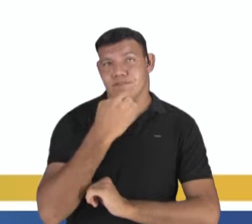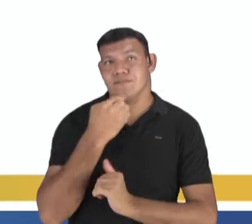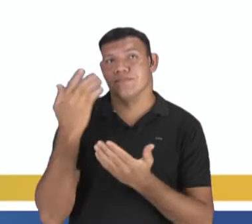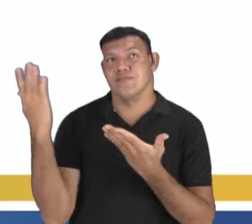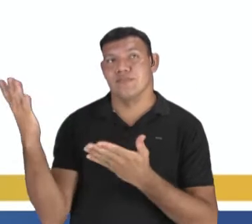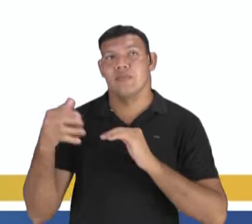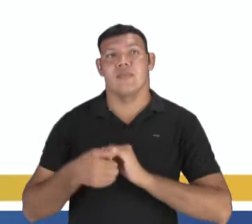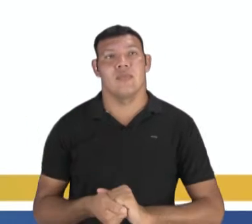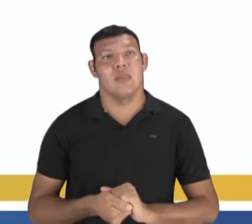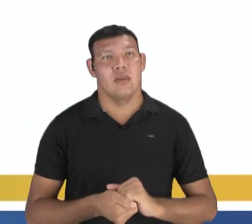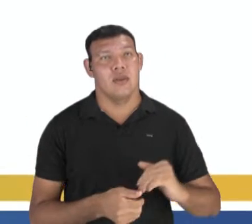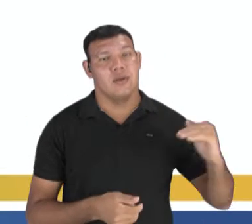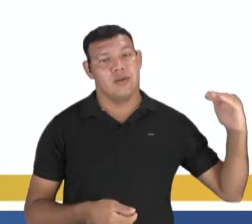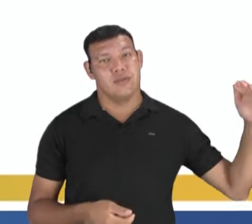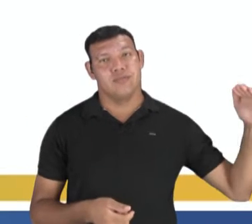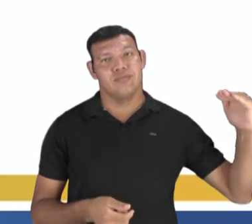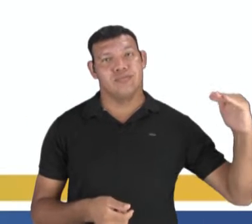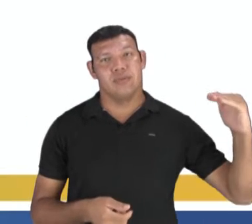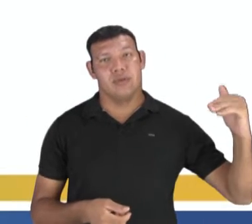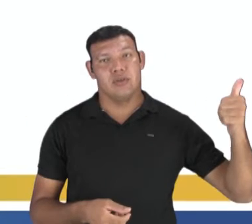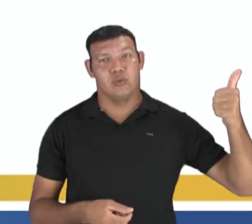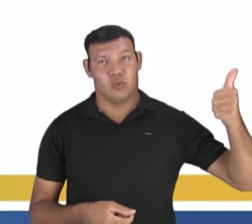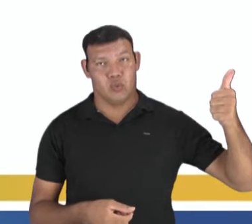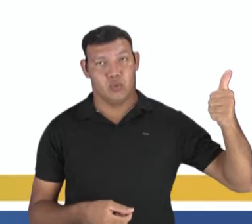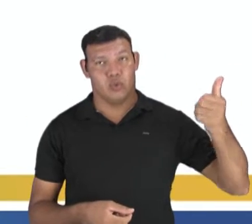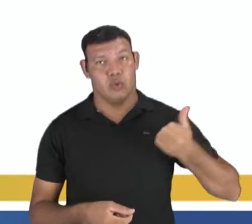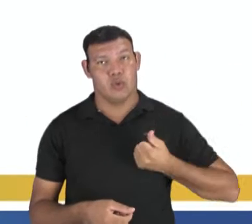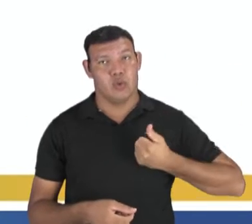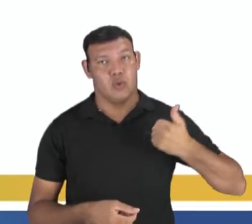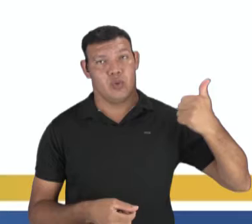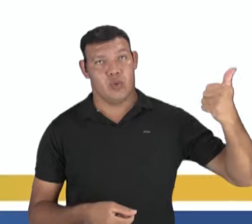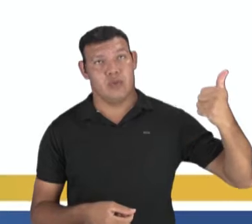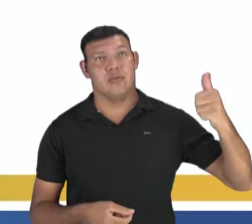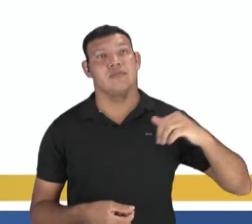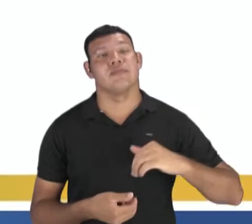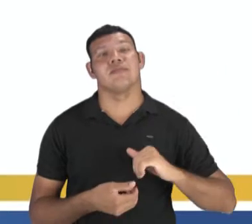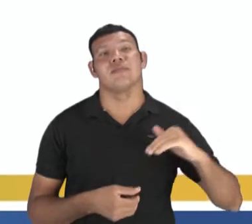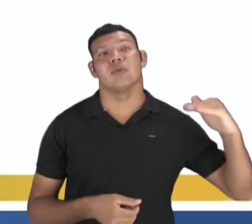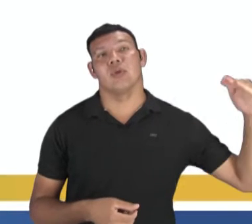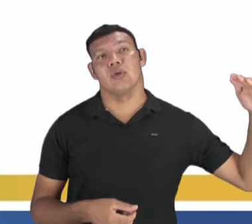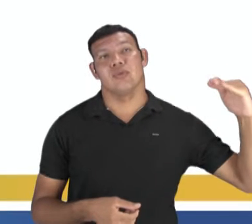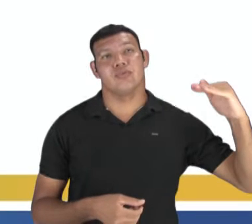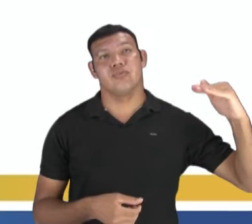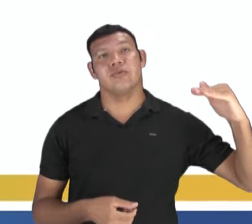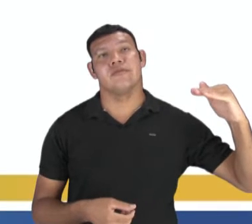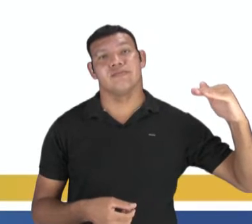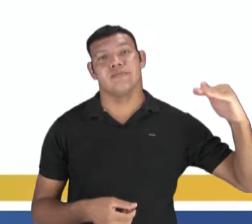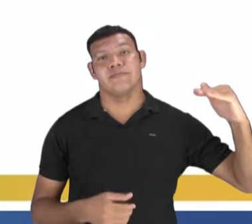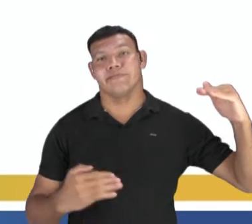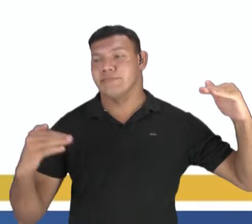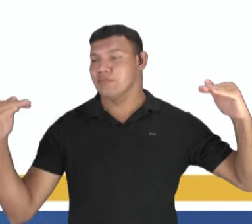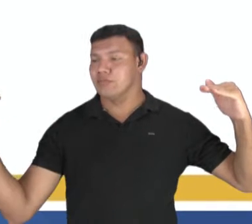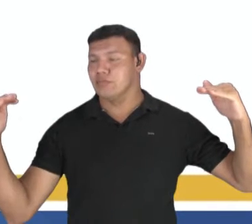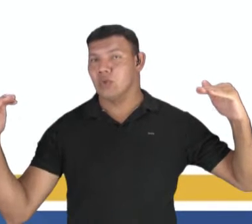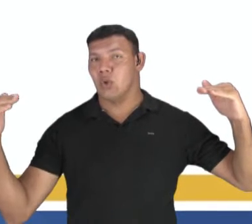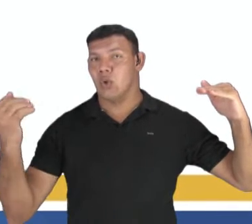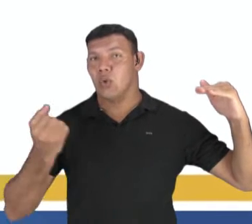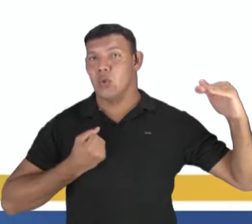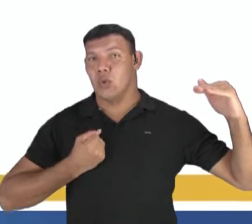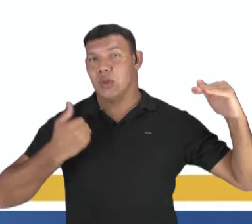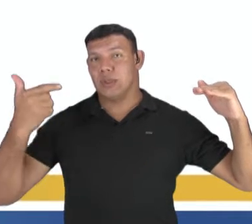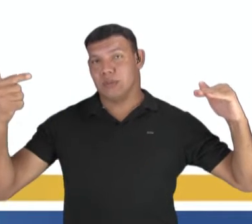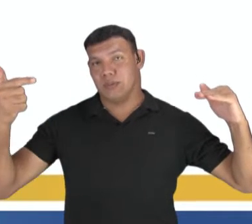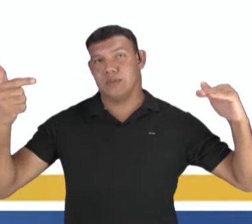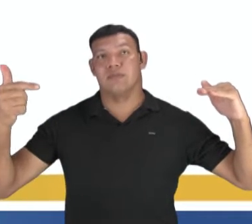O carrinho 1 aqui, ó. Aqui tem o sensor 1, sensor 2, né? O carrinho 1 tem 150 gramas, tá? E